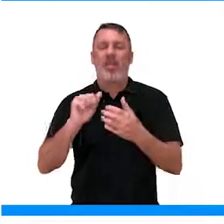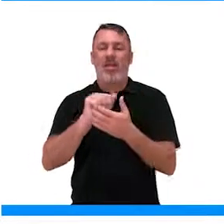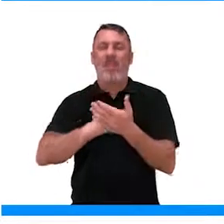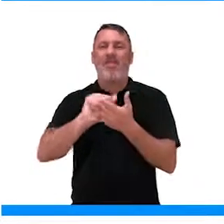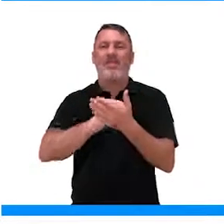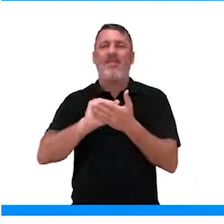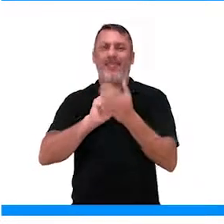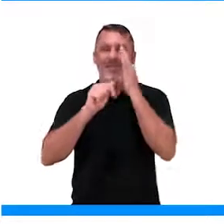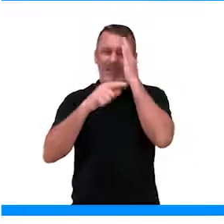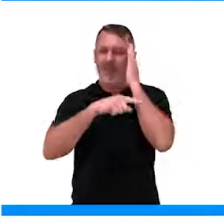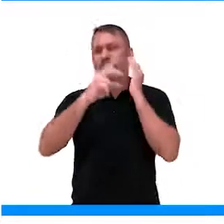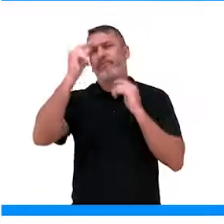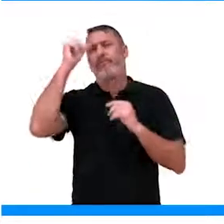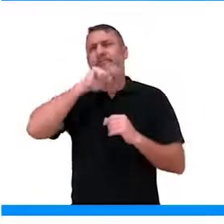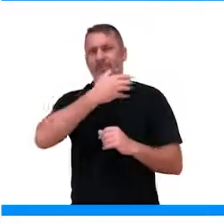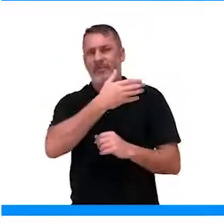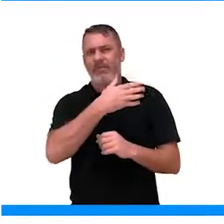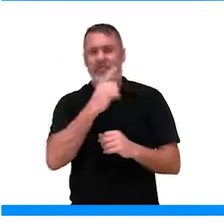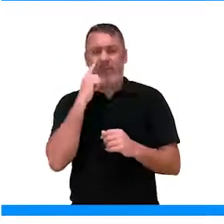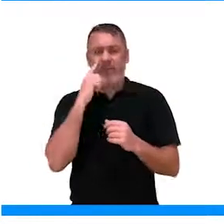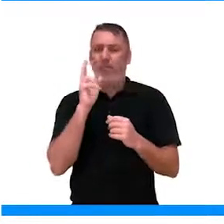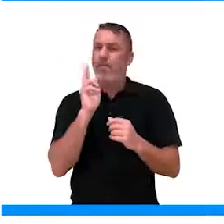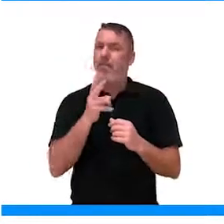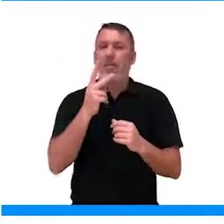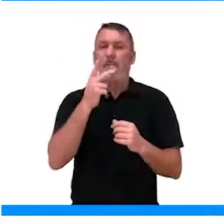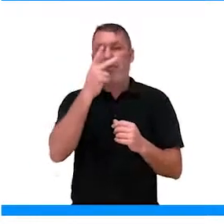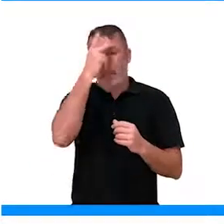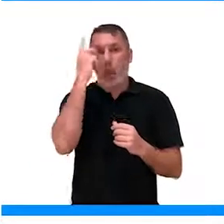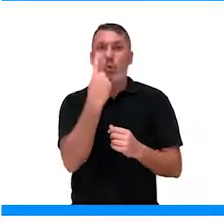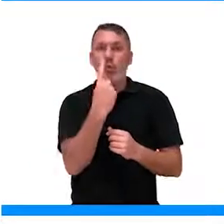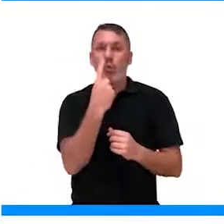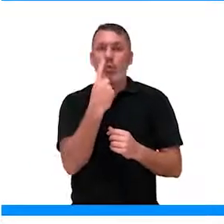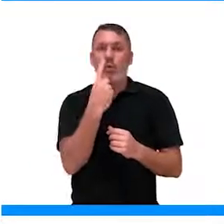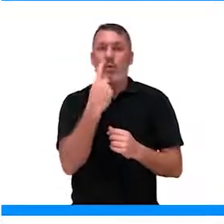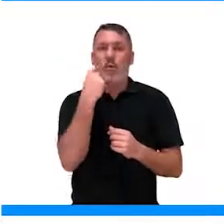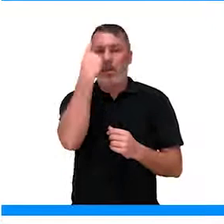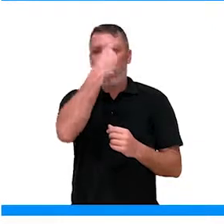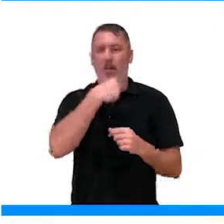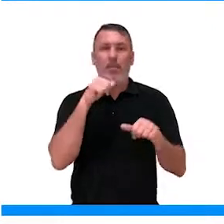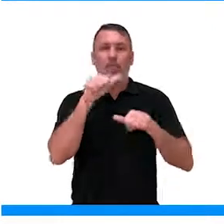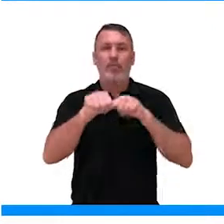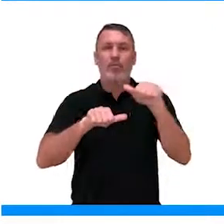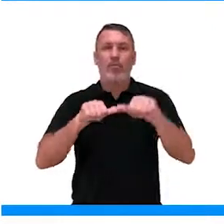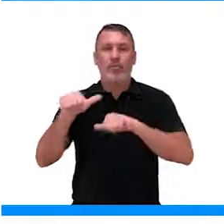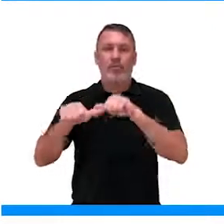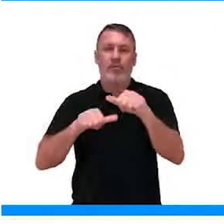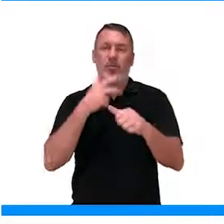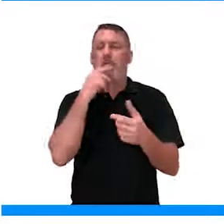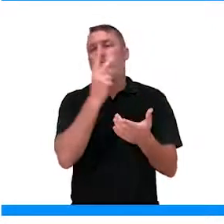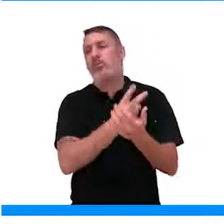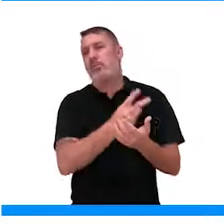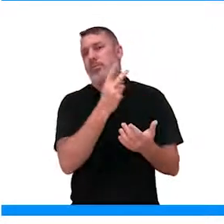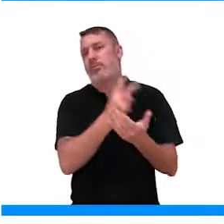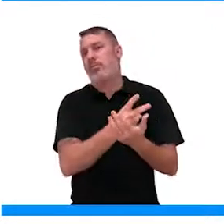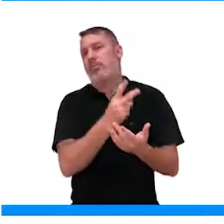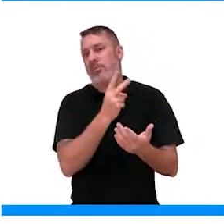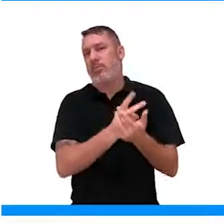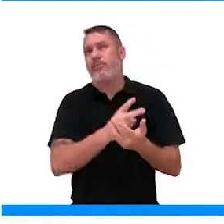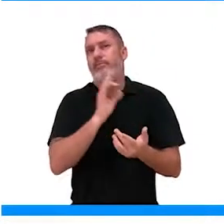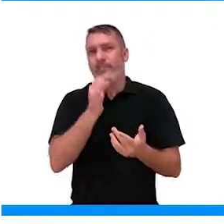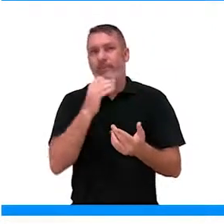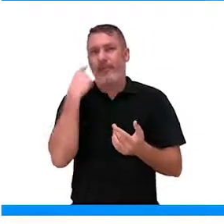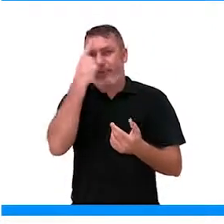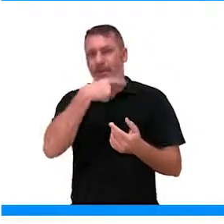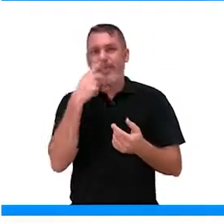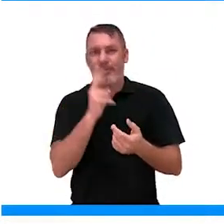né? Uma propaganda bem antiga. Nessa propaganda a gente tem o mesmo personagem, que já quem fazia essa propaganda há muito tempo,